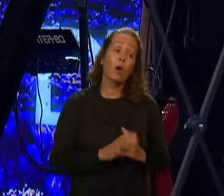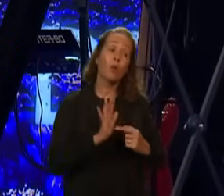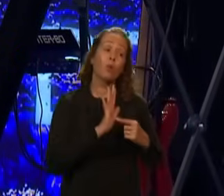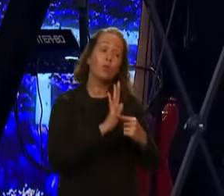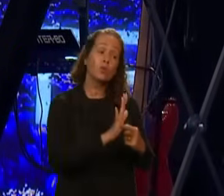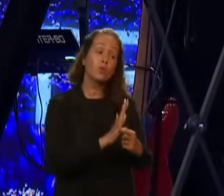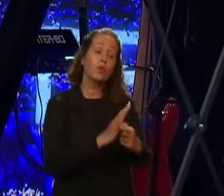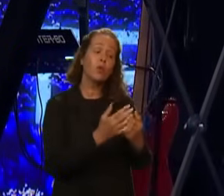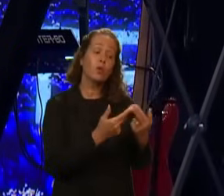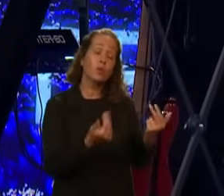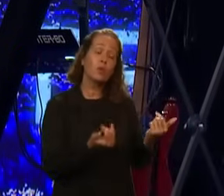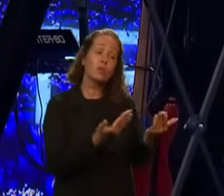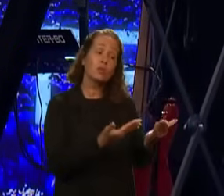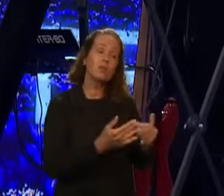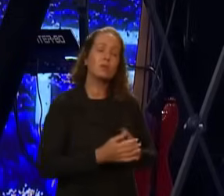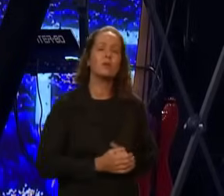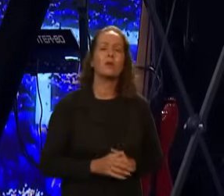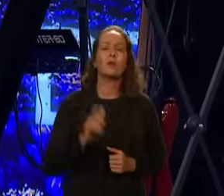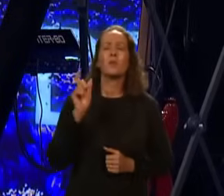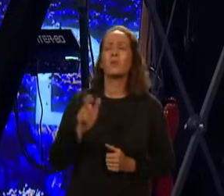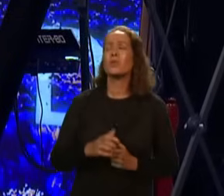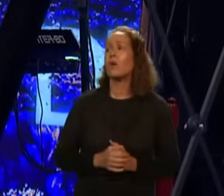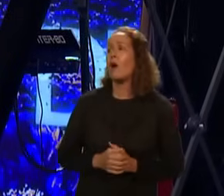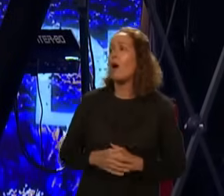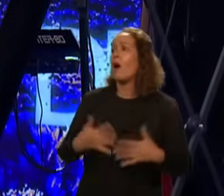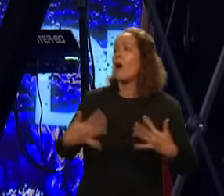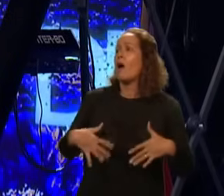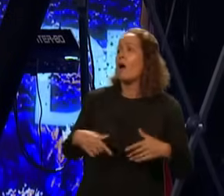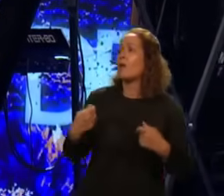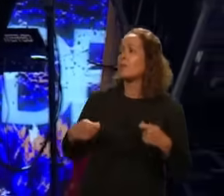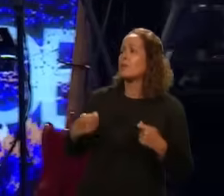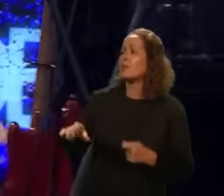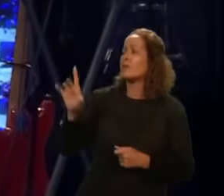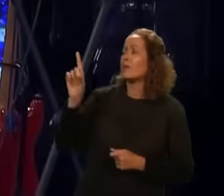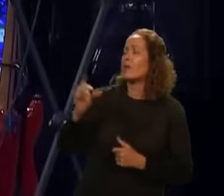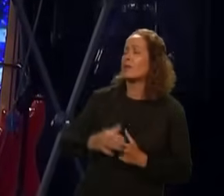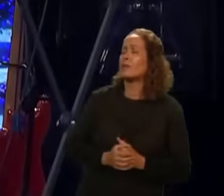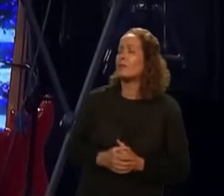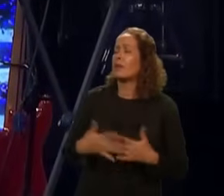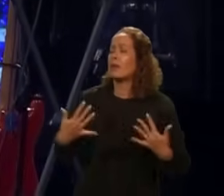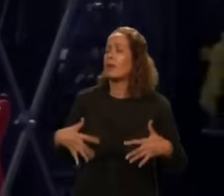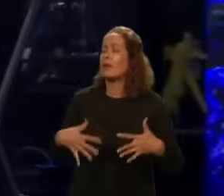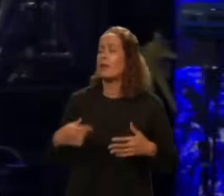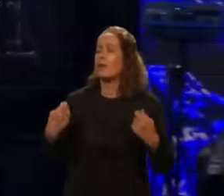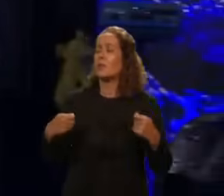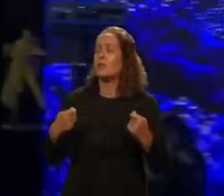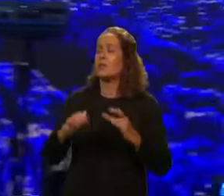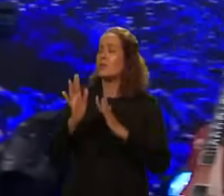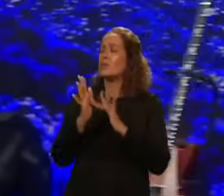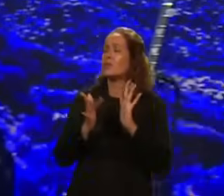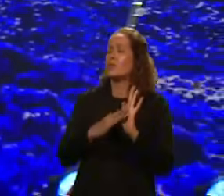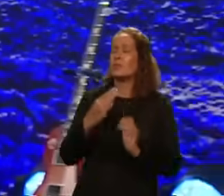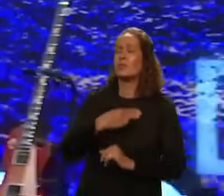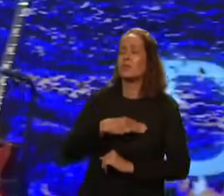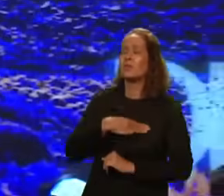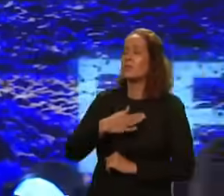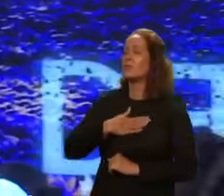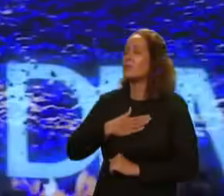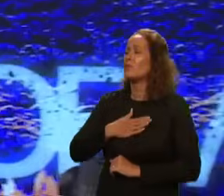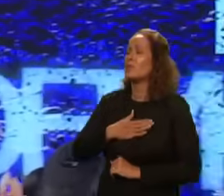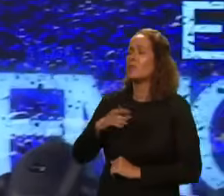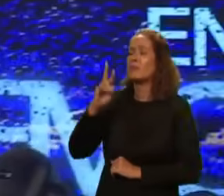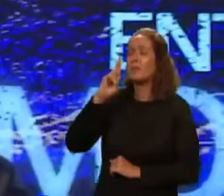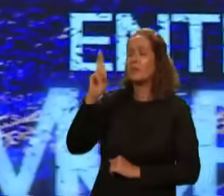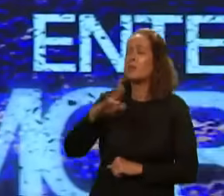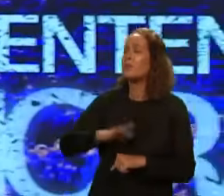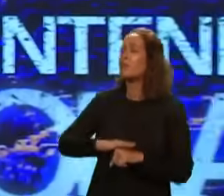Aí essa pessoa fala assim: eu preciso de Deus. Nossa, eu preciso de Jesus, tem misericórdia de mim, Senhor, eu não sei